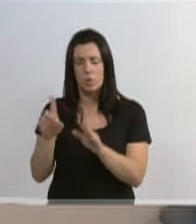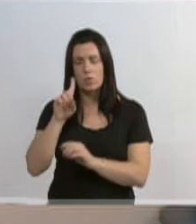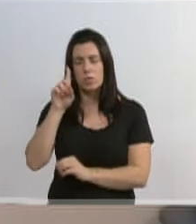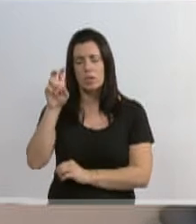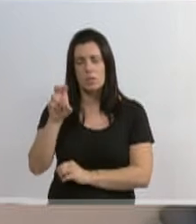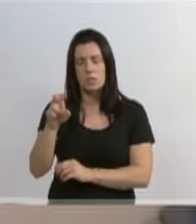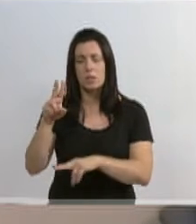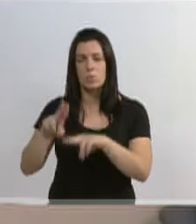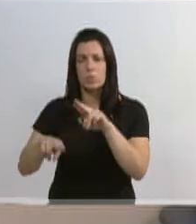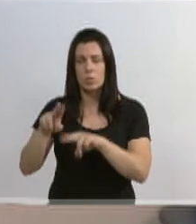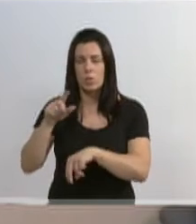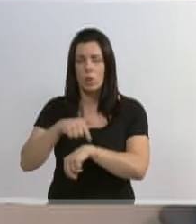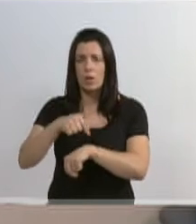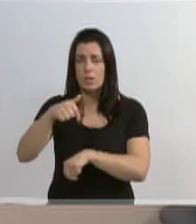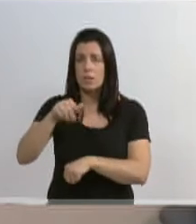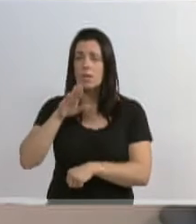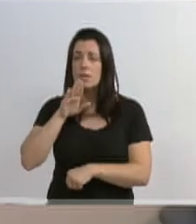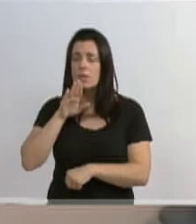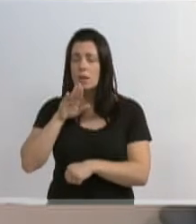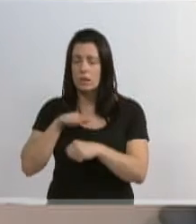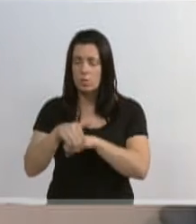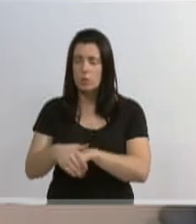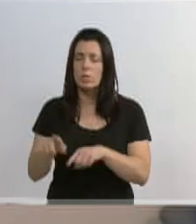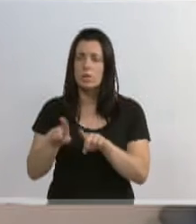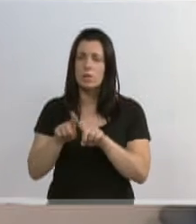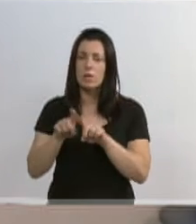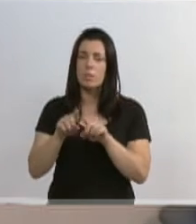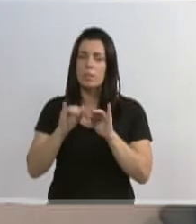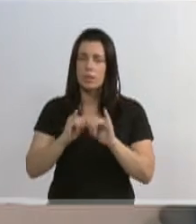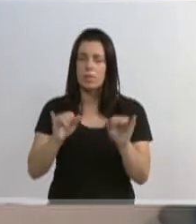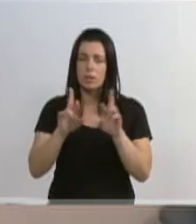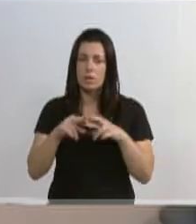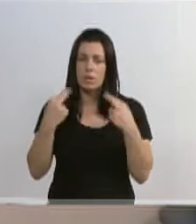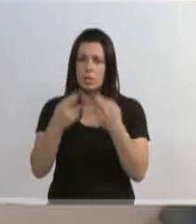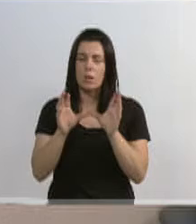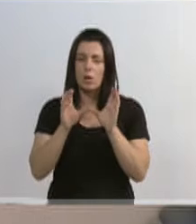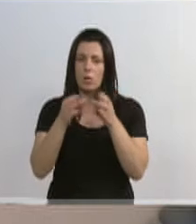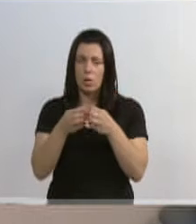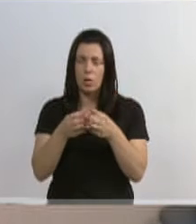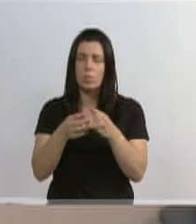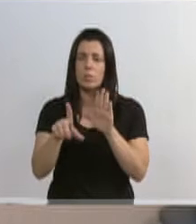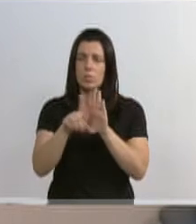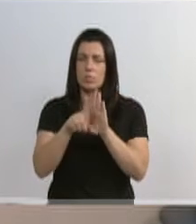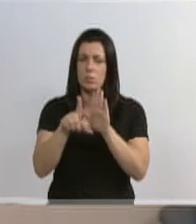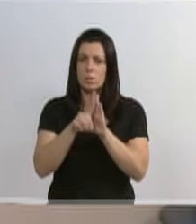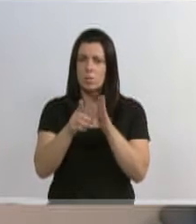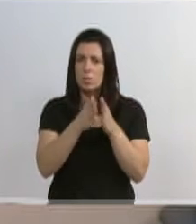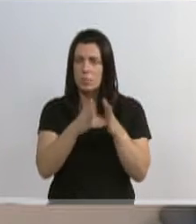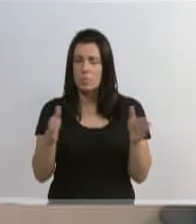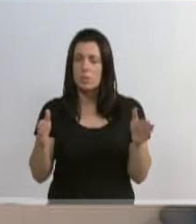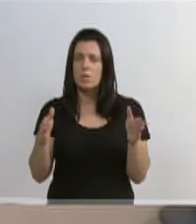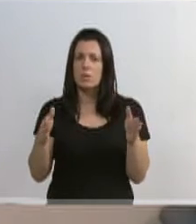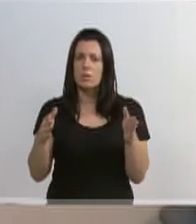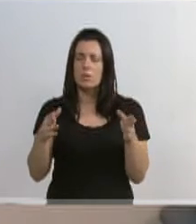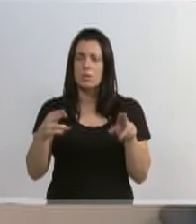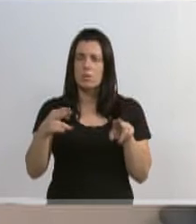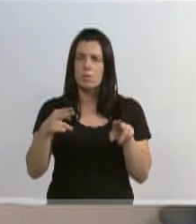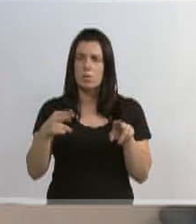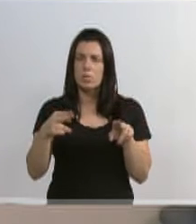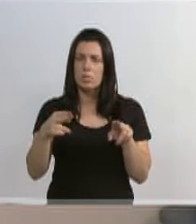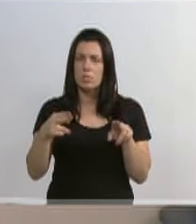às 19 horas. Comunico também a realização de reunião da Comissão Legislativa Temporária de Acampamento